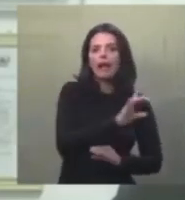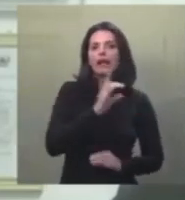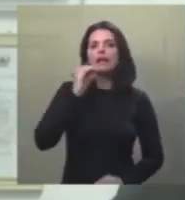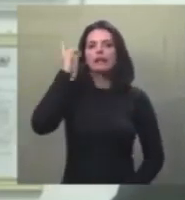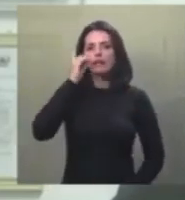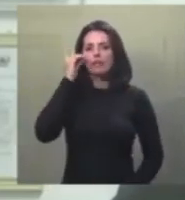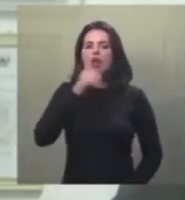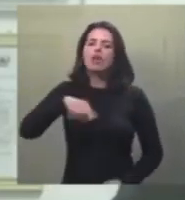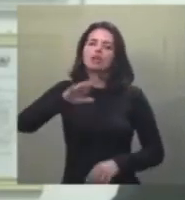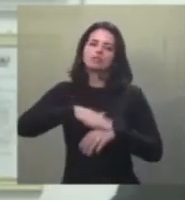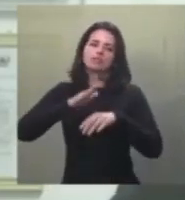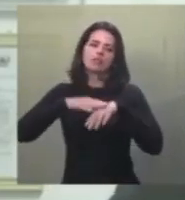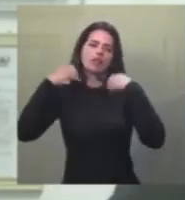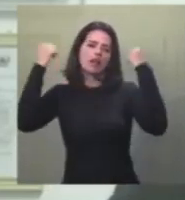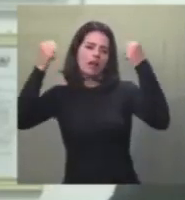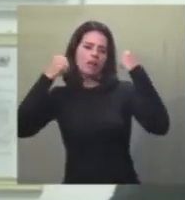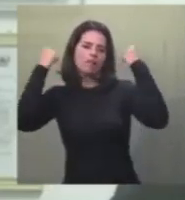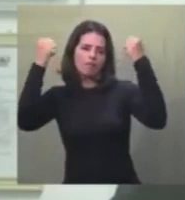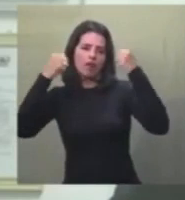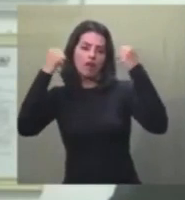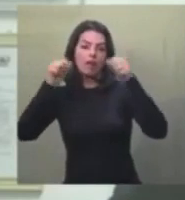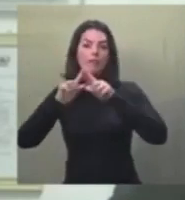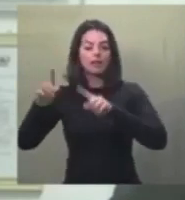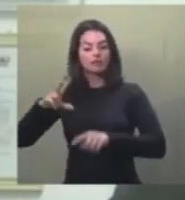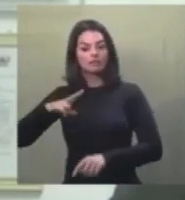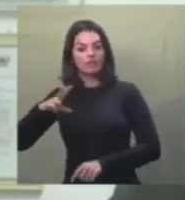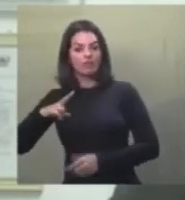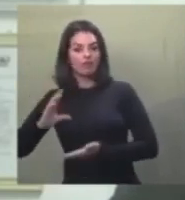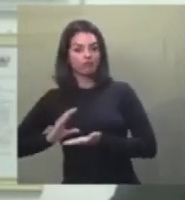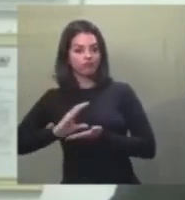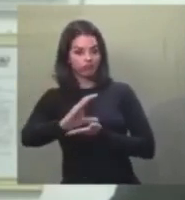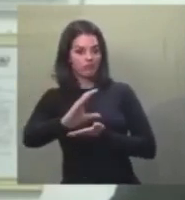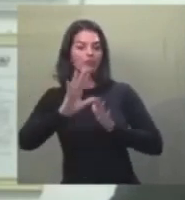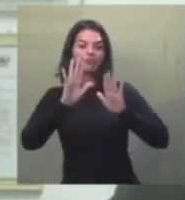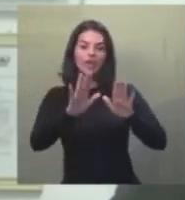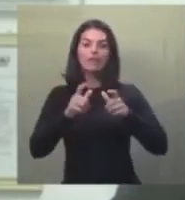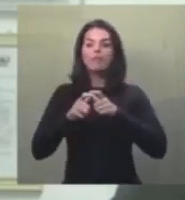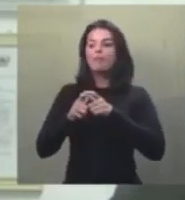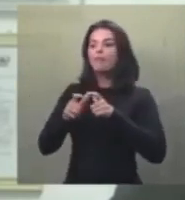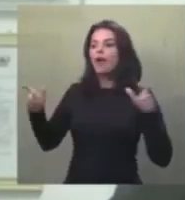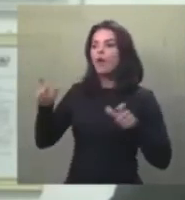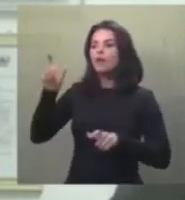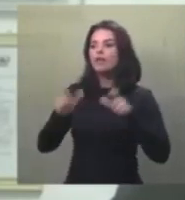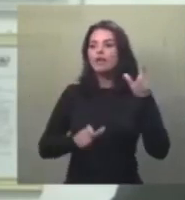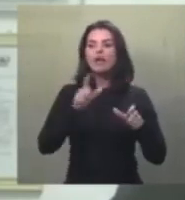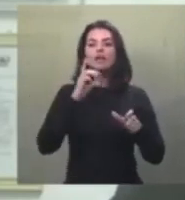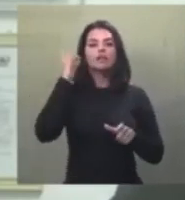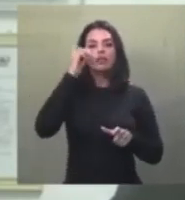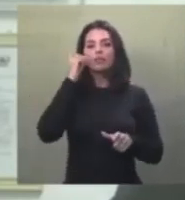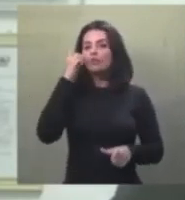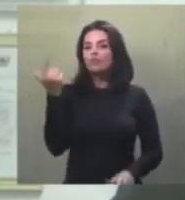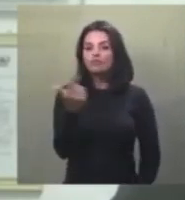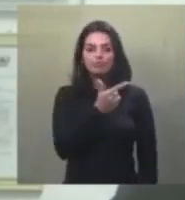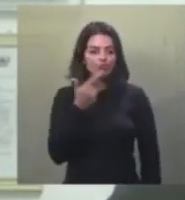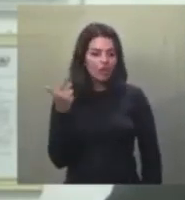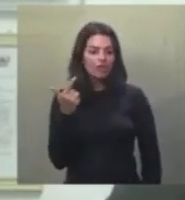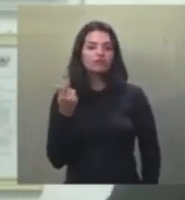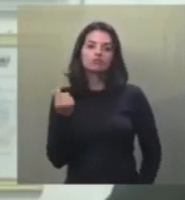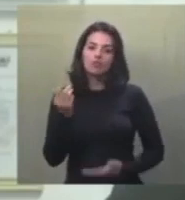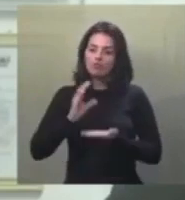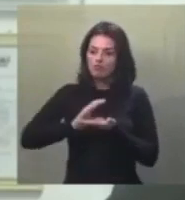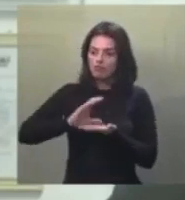suas campanhas através da iniciativa privada. Não são assim a maioria dos deputados. Então, o fundo eleitoral é um fundo